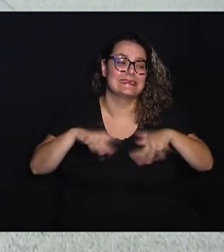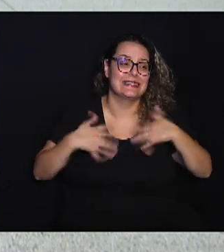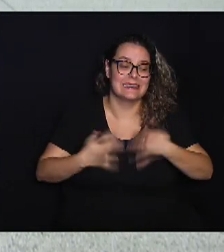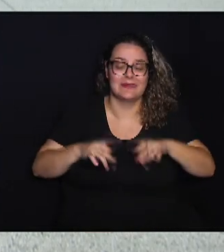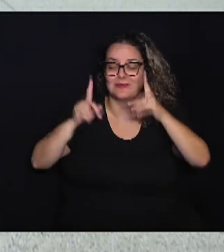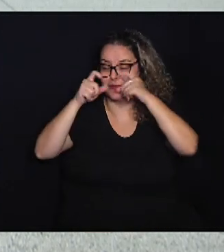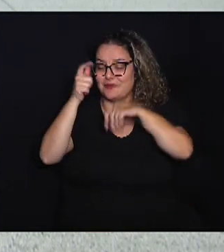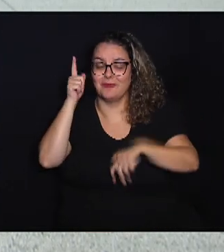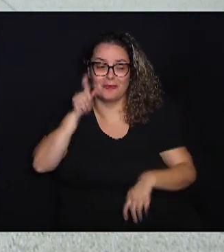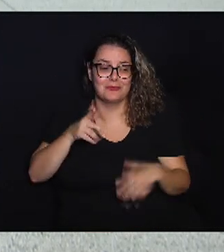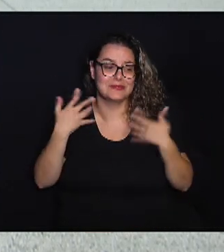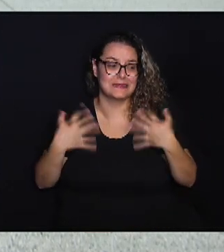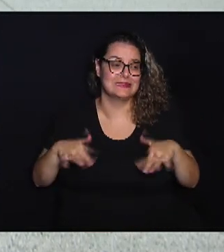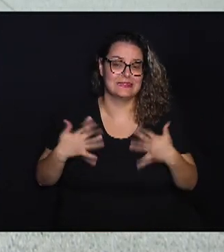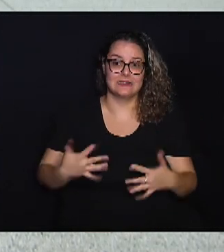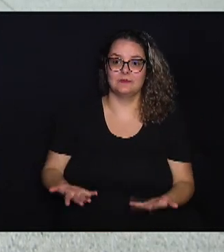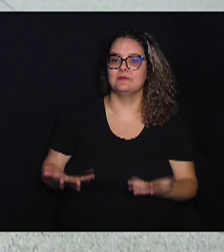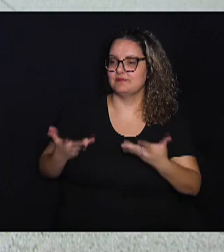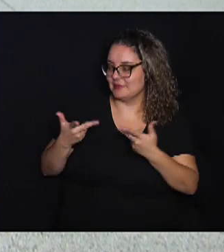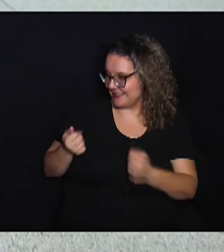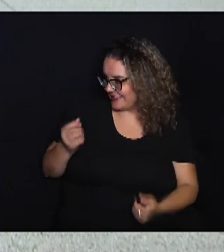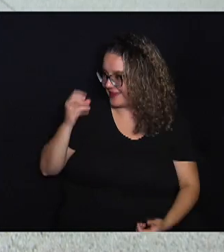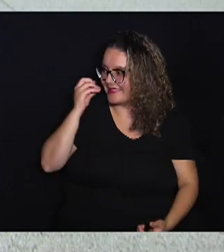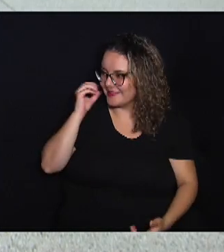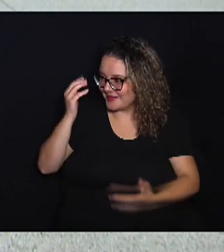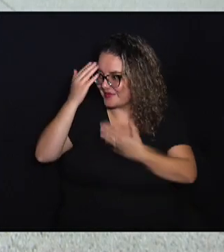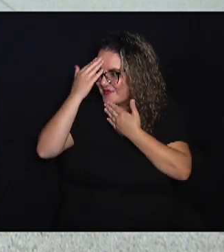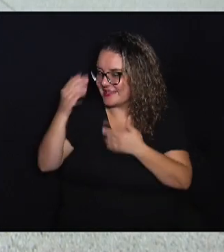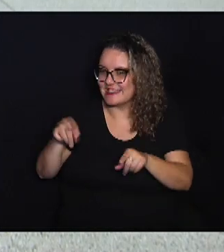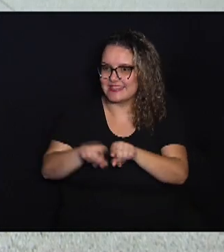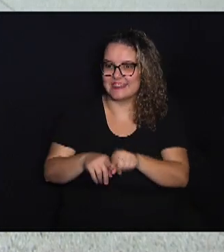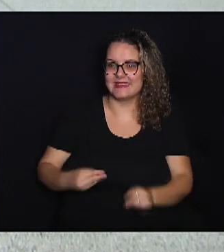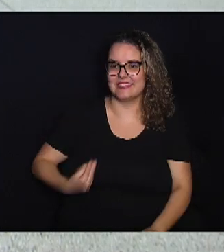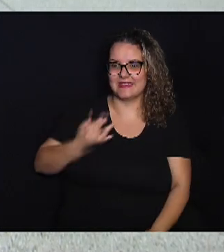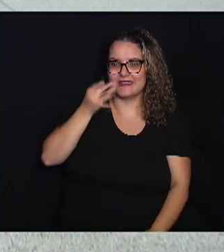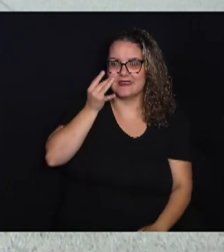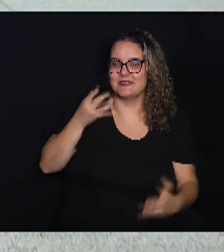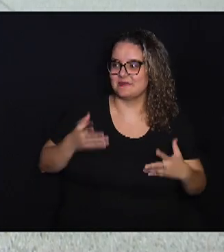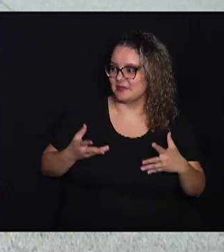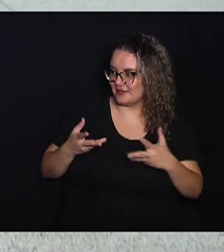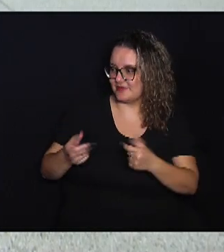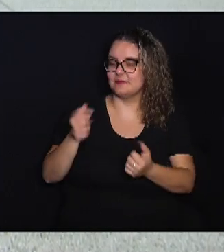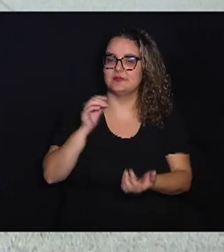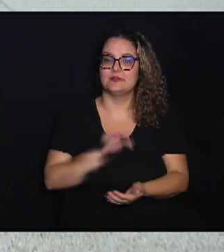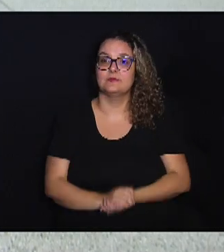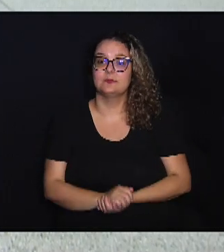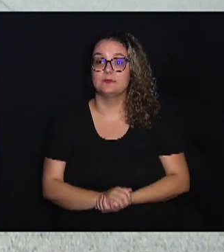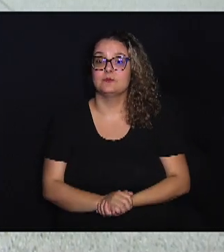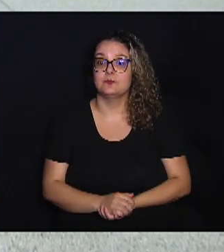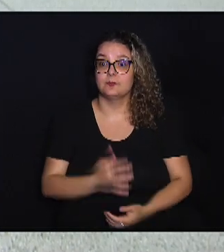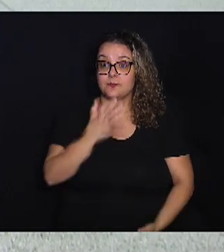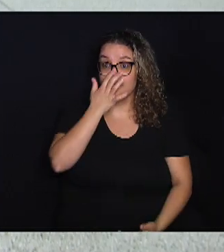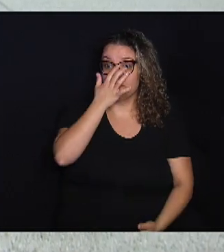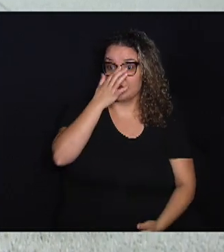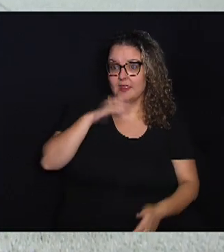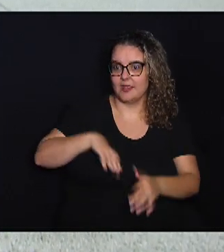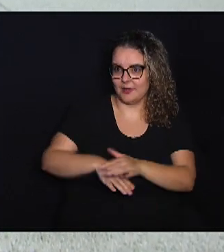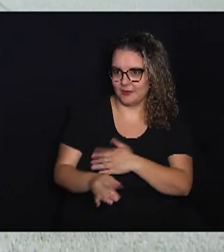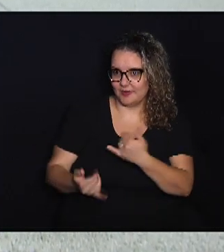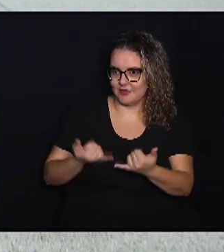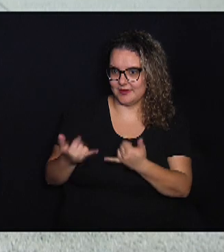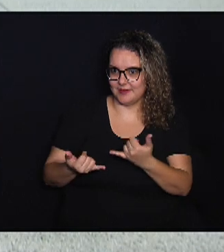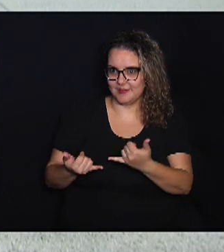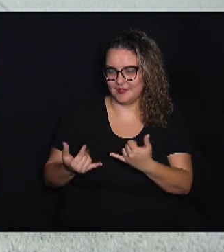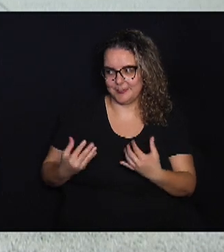conta do recado? Maravilha, André, muito obrigado também pela presença, muito obrigado pelo convite. E eu costumo brincar que a gente entrega a nossa idade quando a